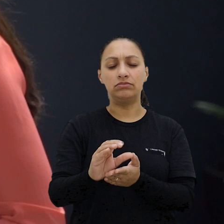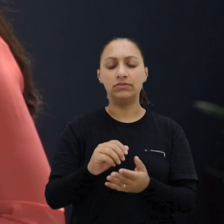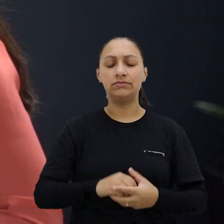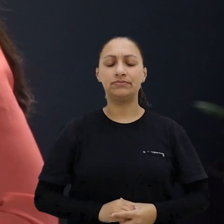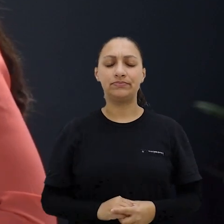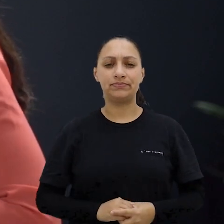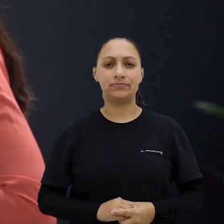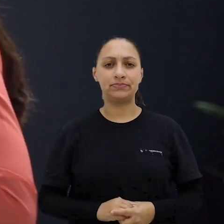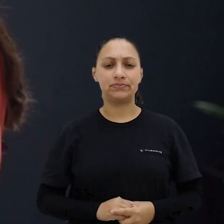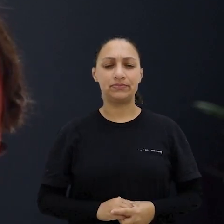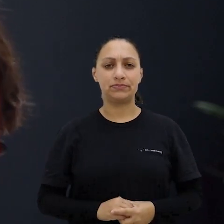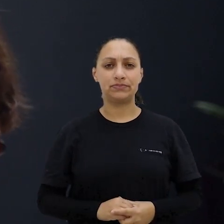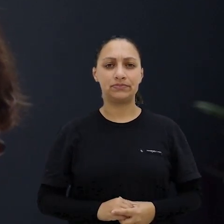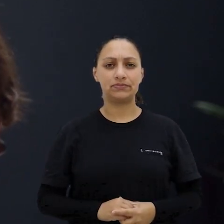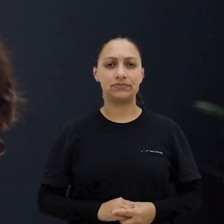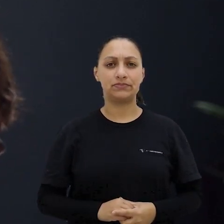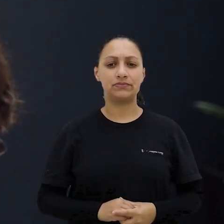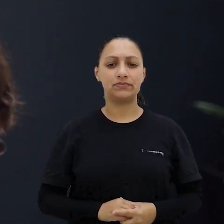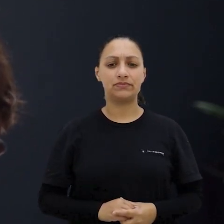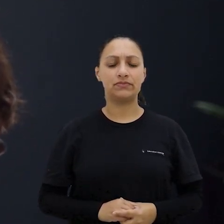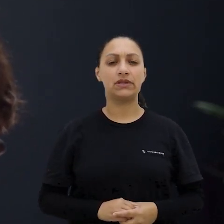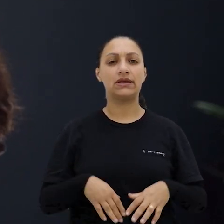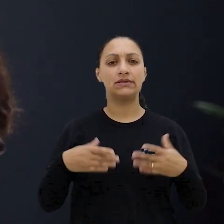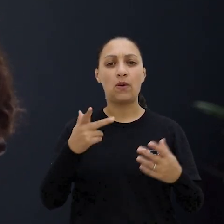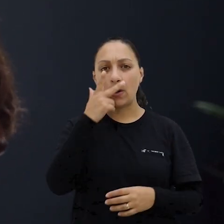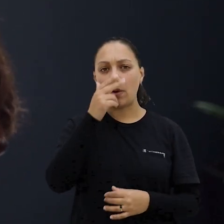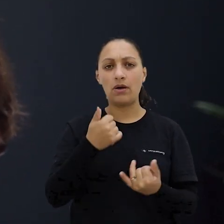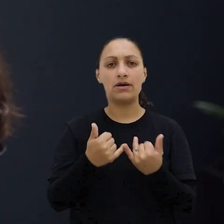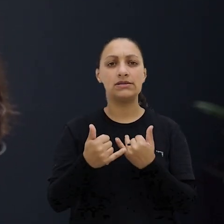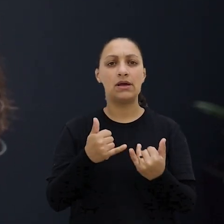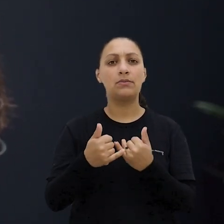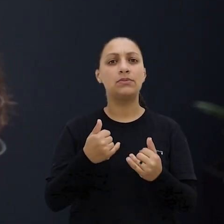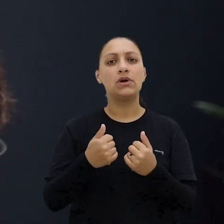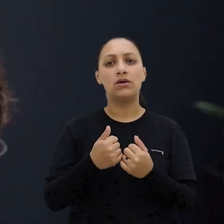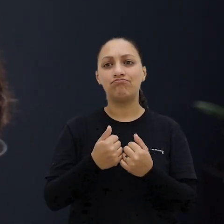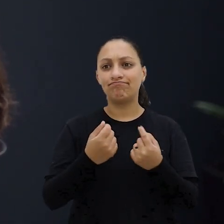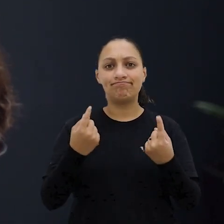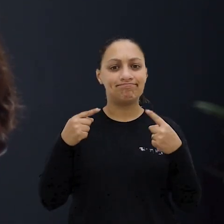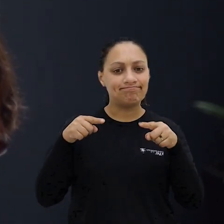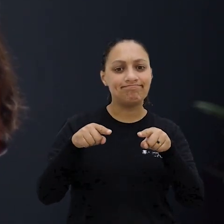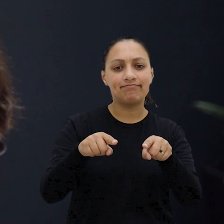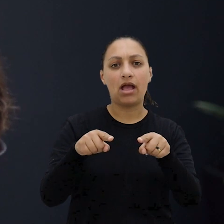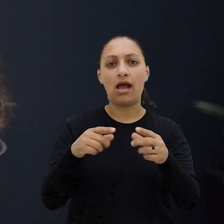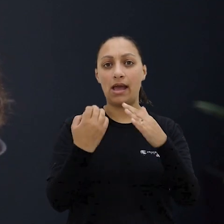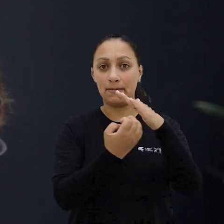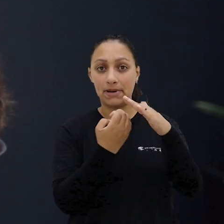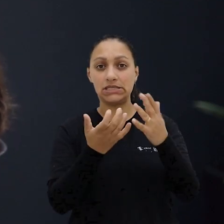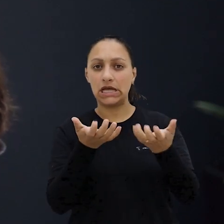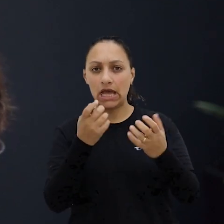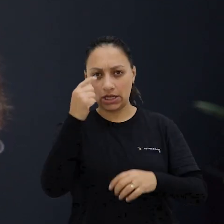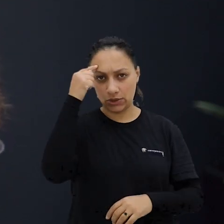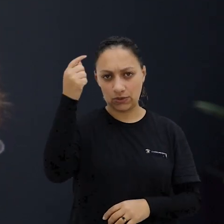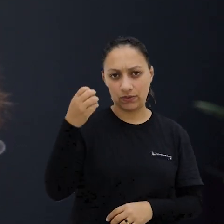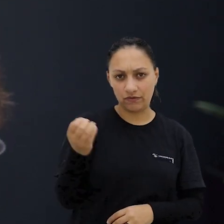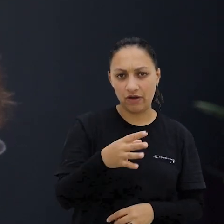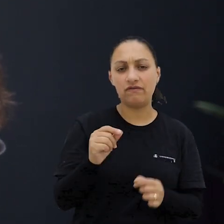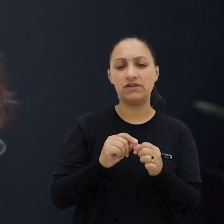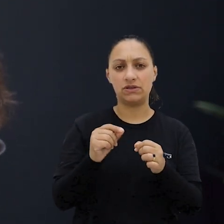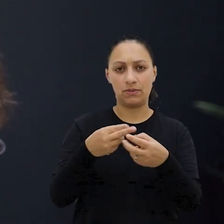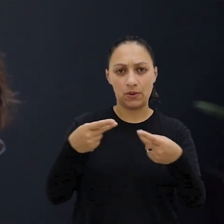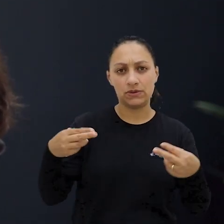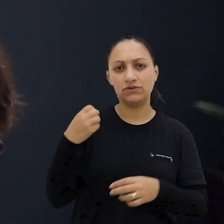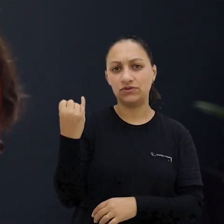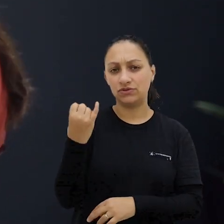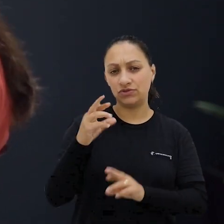procura. Então, e aí é esse elo de mão dupla, né? Então, a empresa está aqui, ela quer inovar, ela quer fazer uma